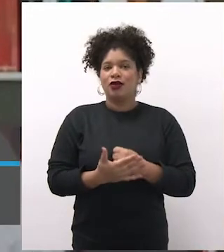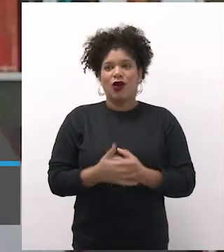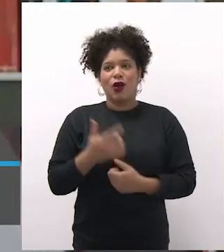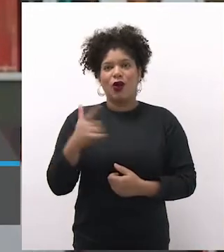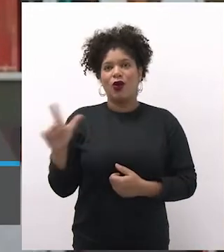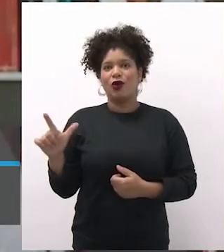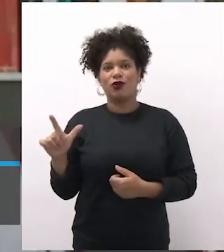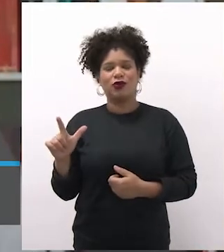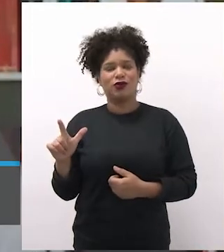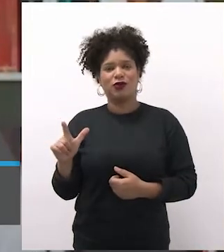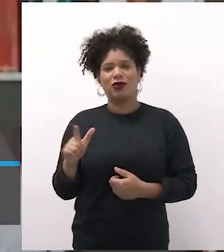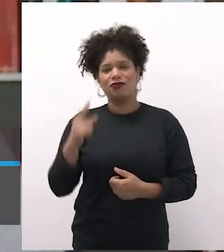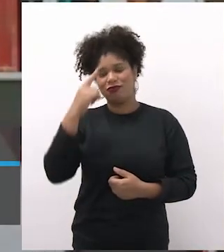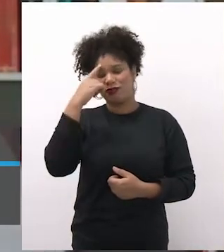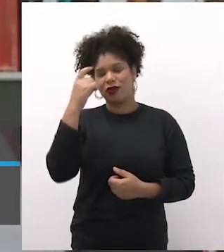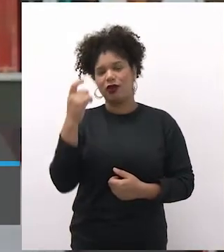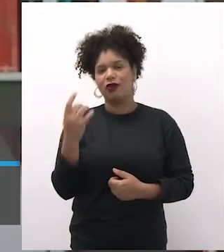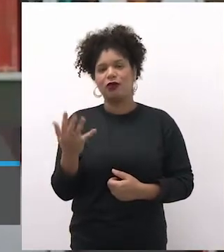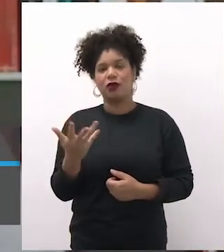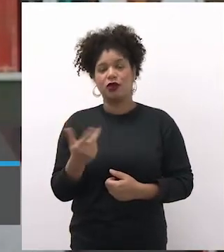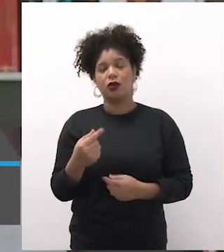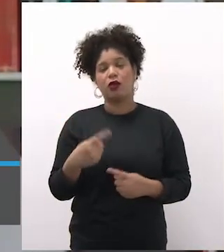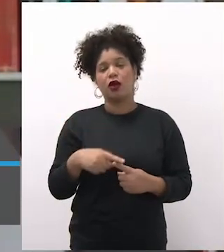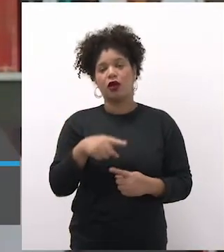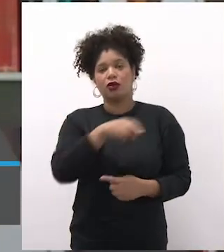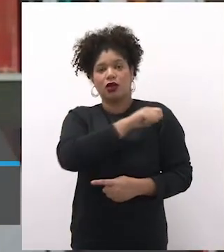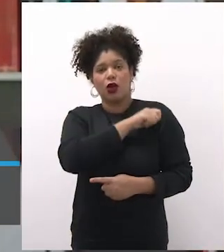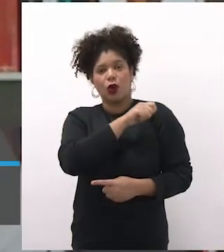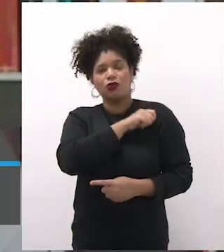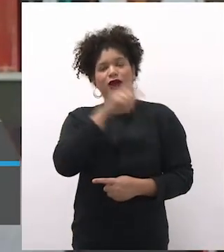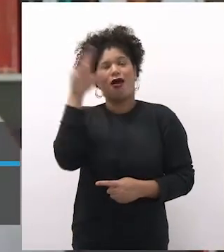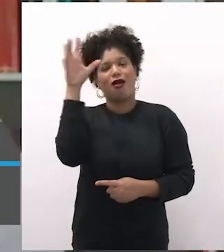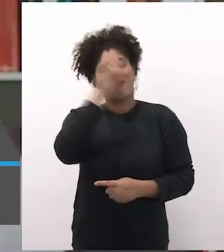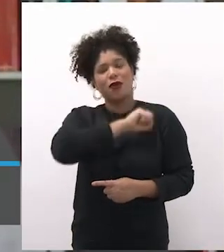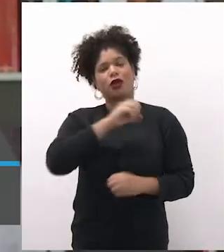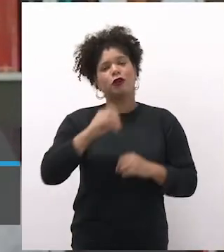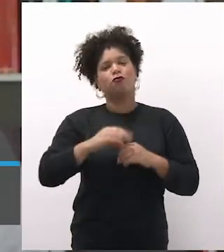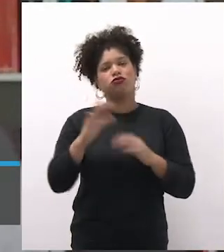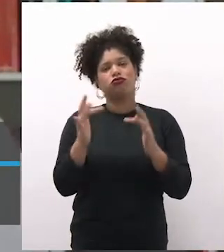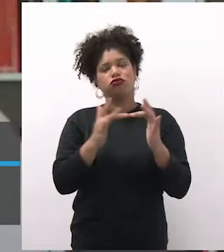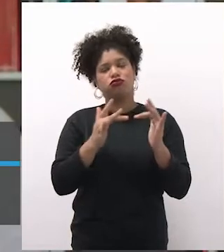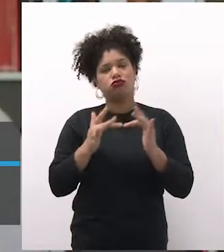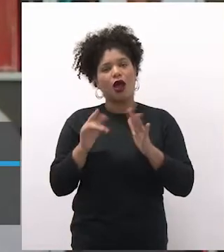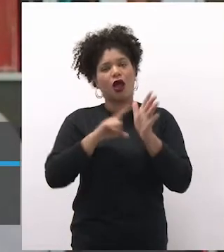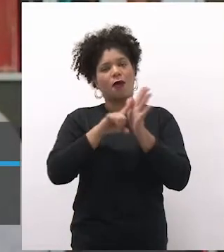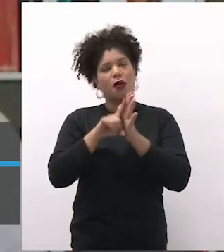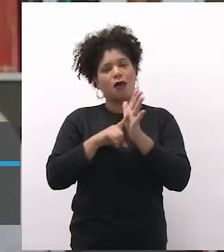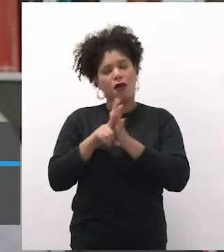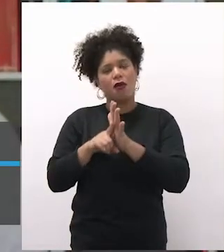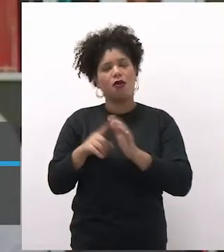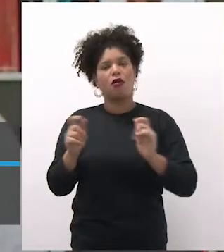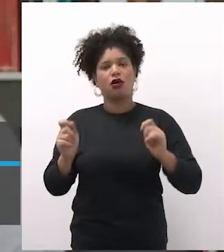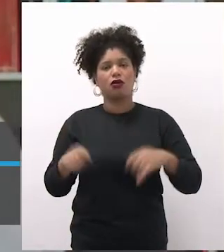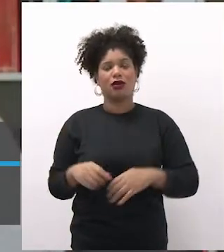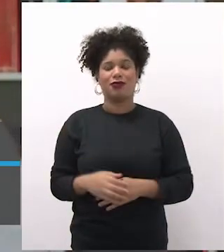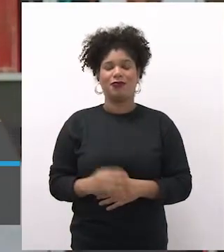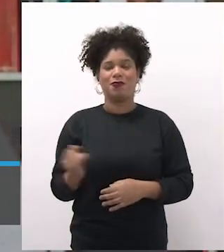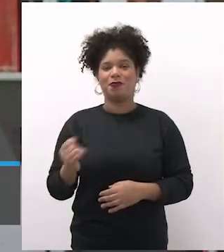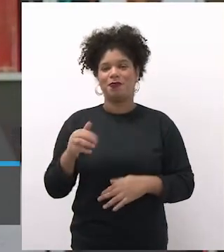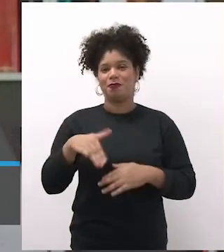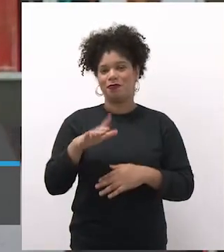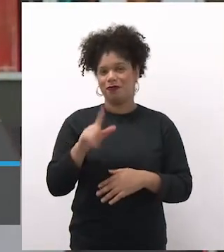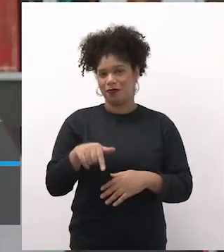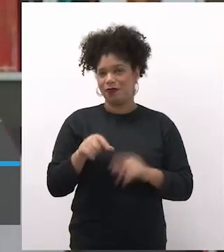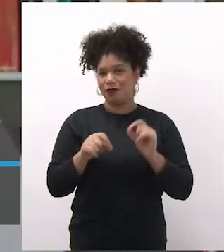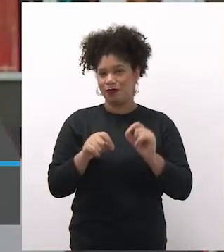linda. Os meninos continuaram mantendo contato com o aprendizado, continuaram a pesquisar, e o que é mais bacana disso tudo?